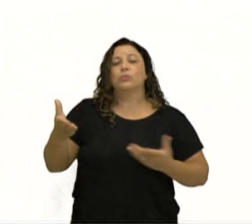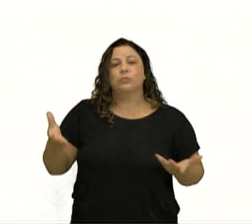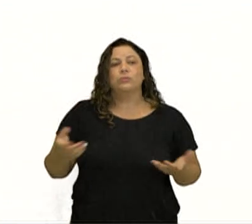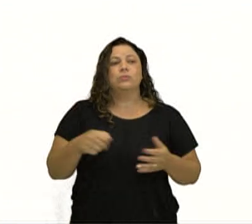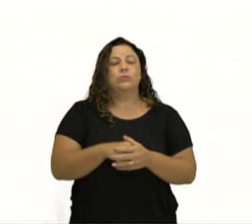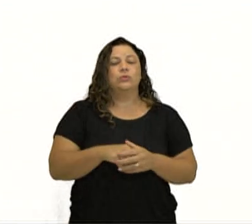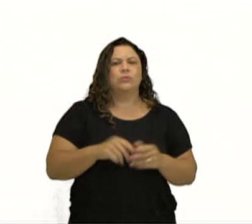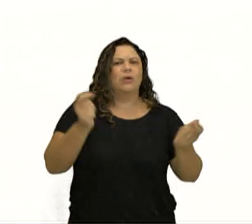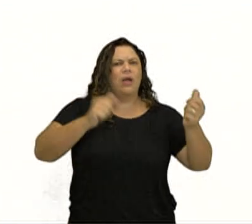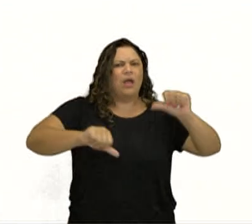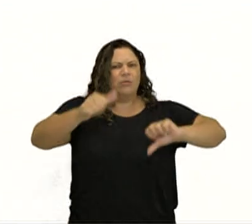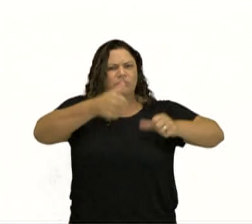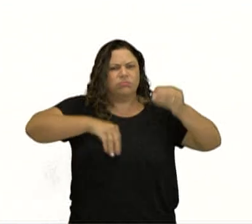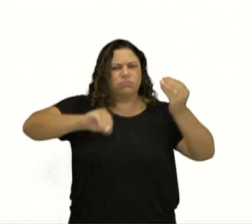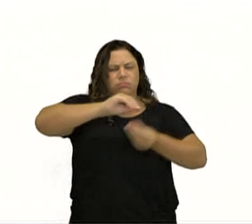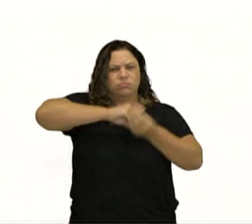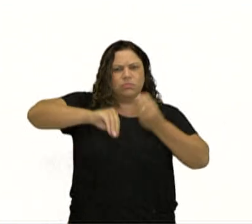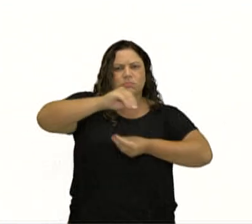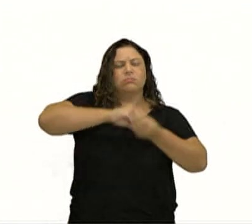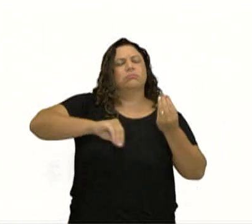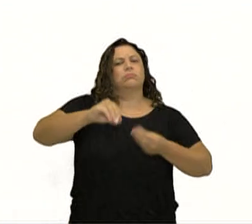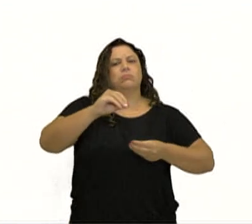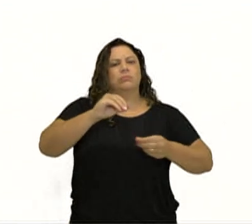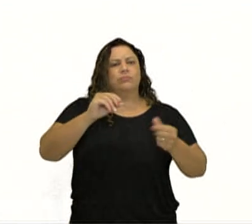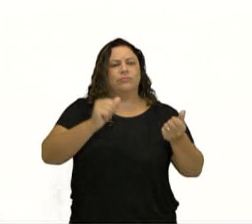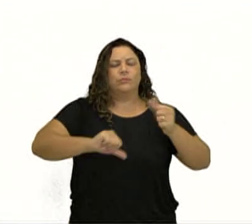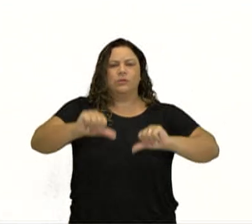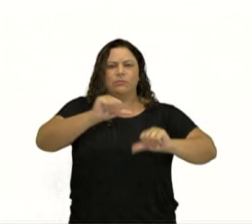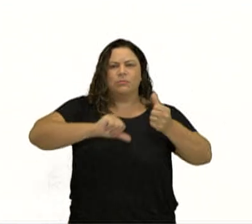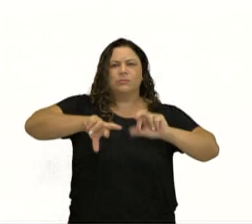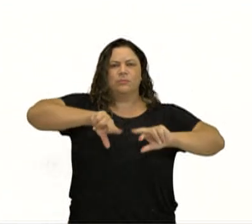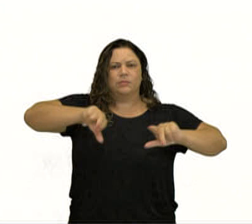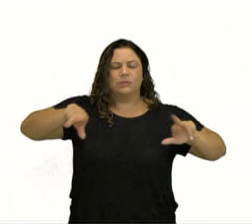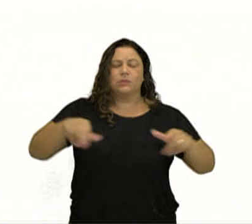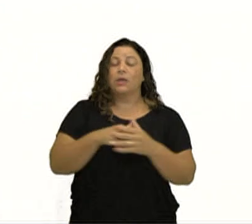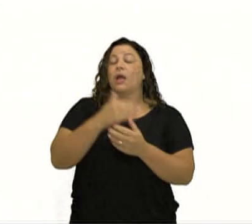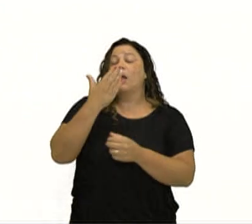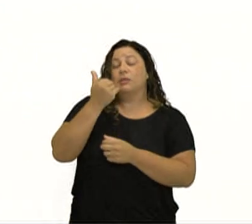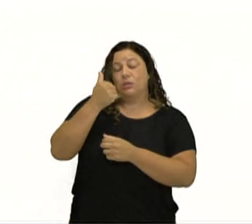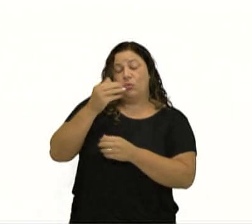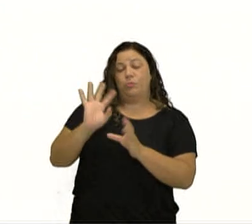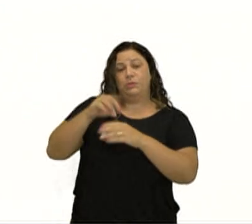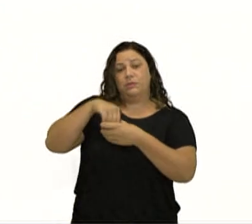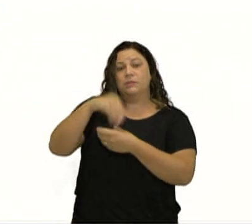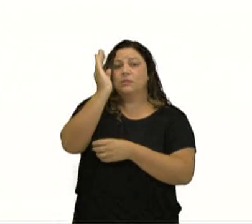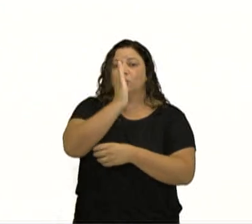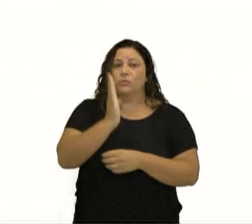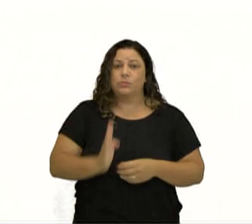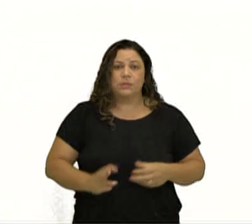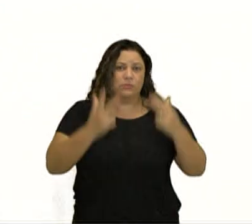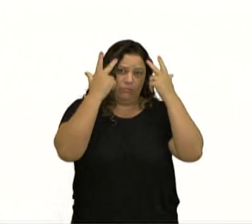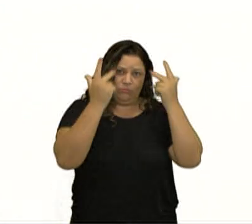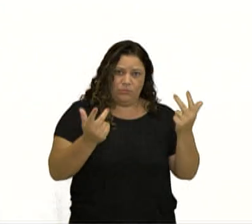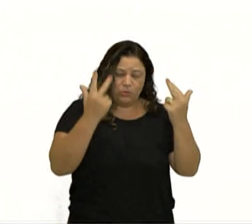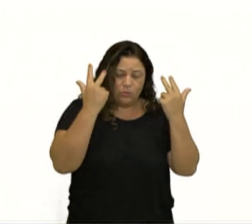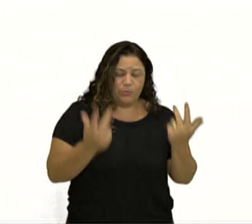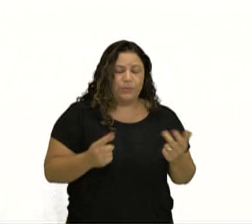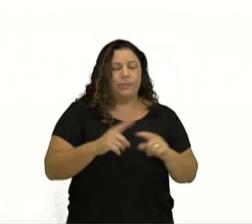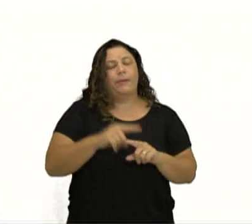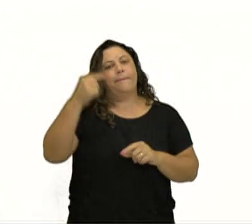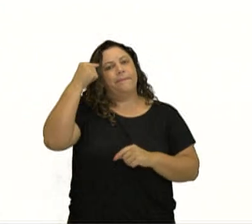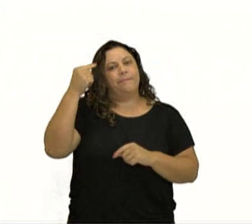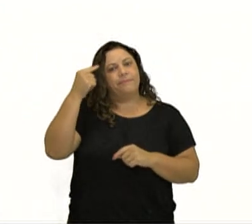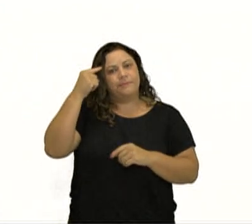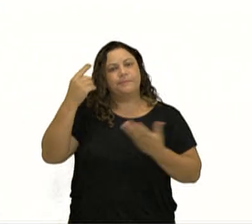uma substância muito comum no preparo de comidas do brasileiro. Para se ter uma ideia,